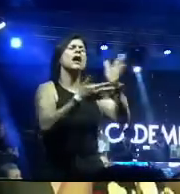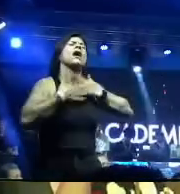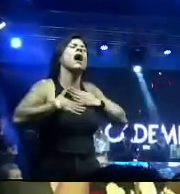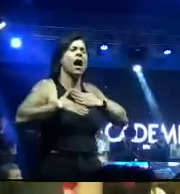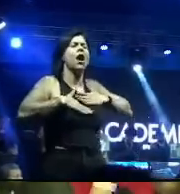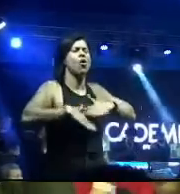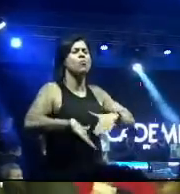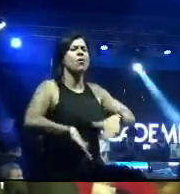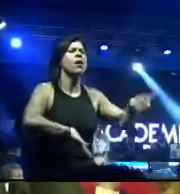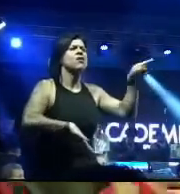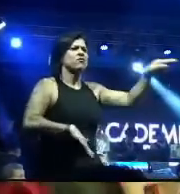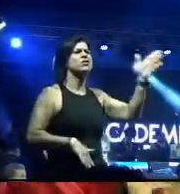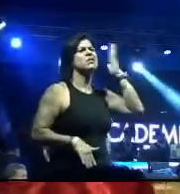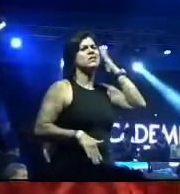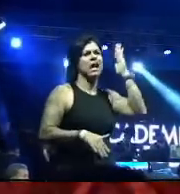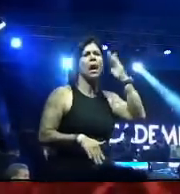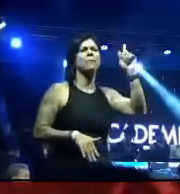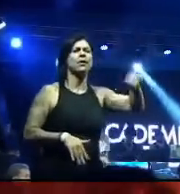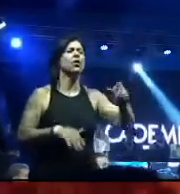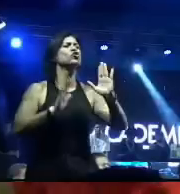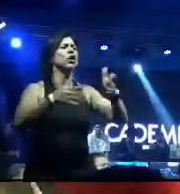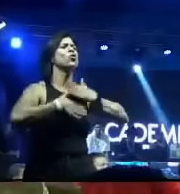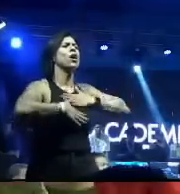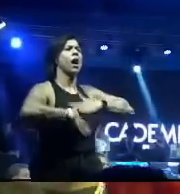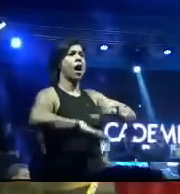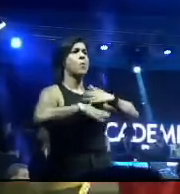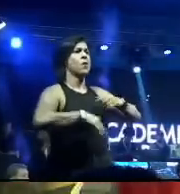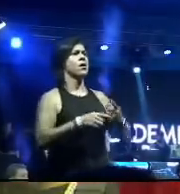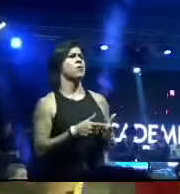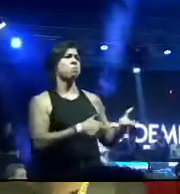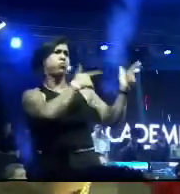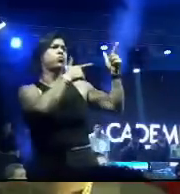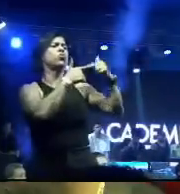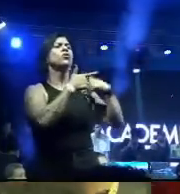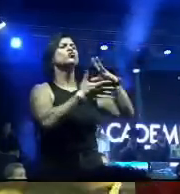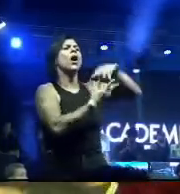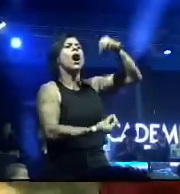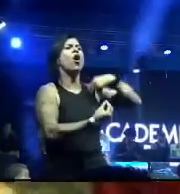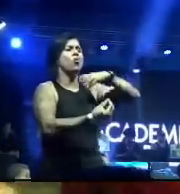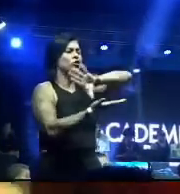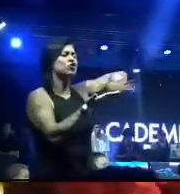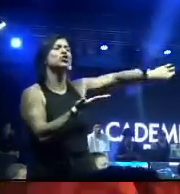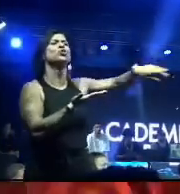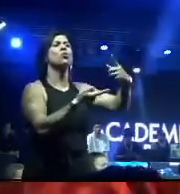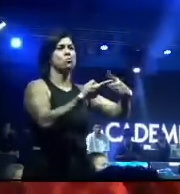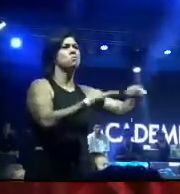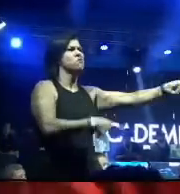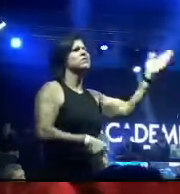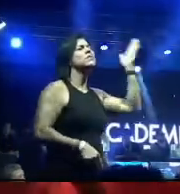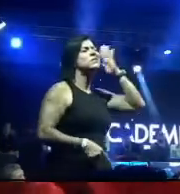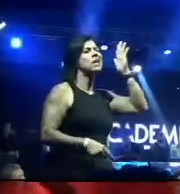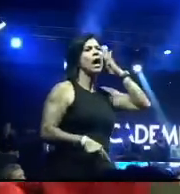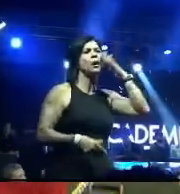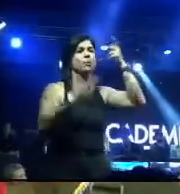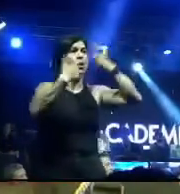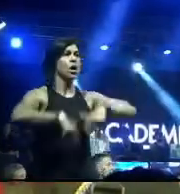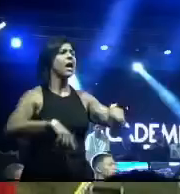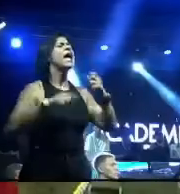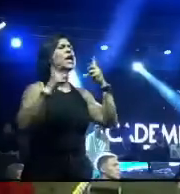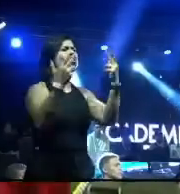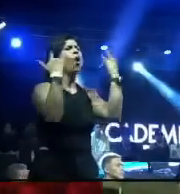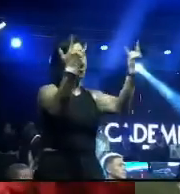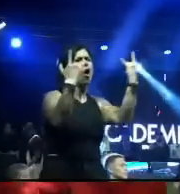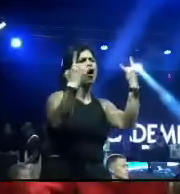tem na palma Você sabe que eu já tô calmo Cê é meu alvo, eu tiro tua alma Porque sabe como é que funciona O Prado no palco é rock'n'roll